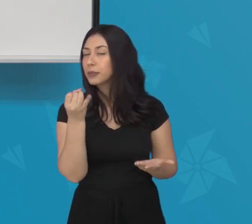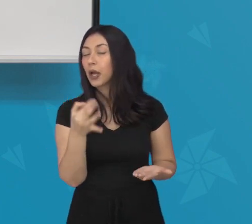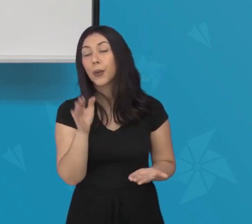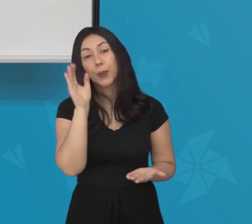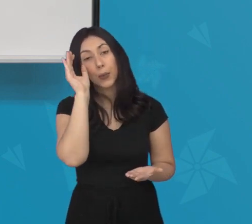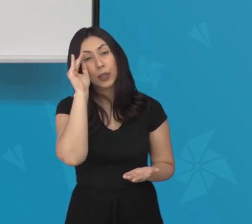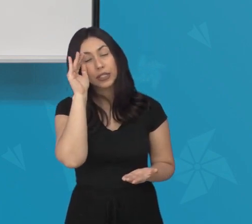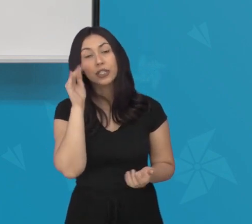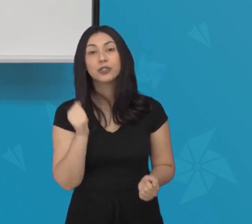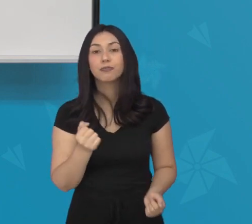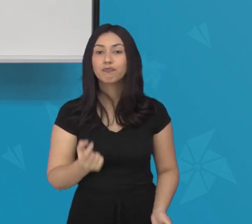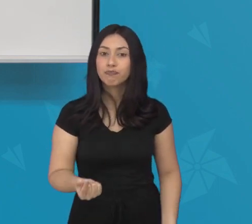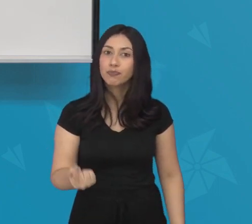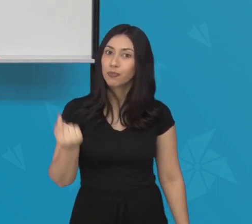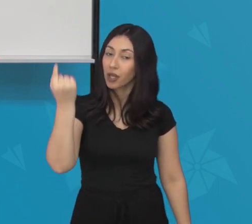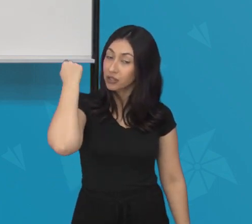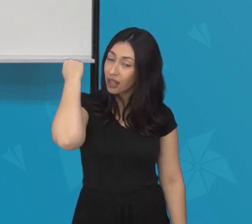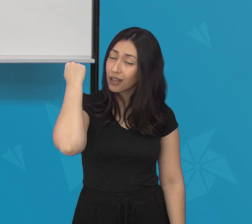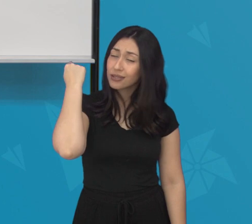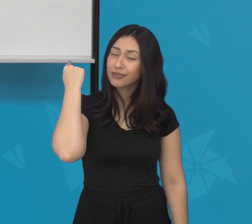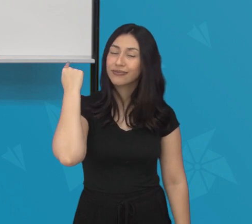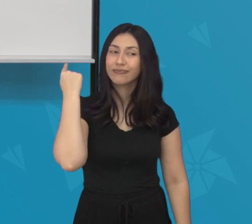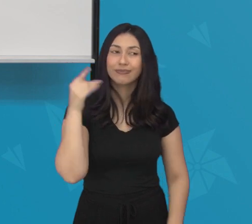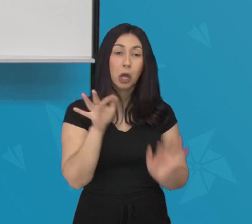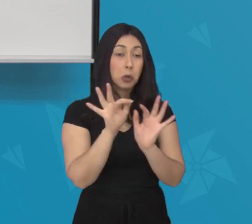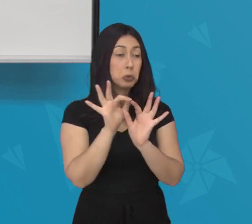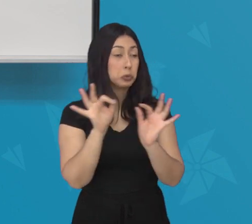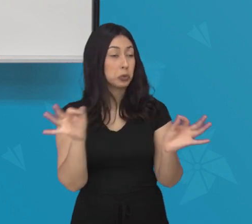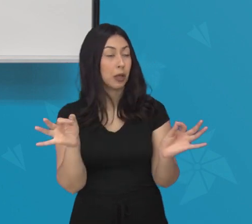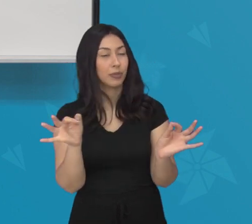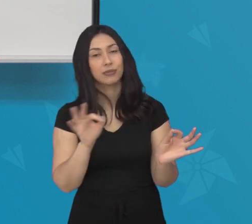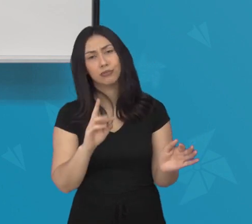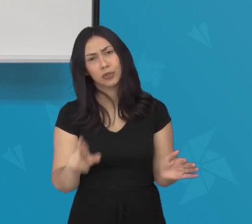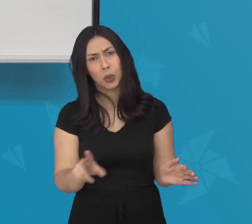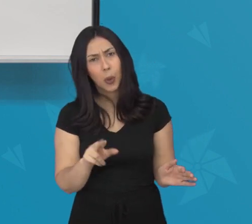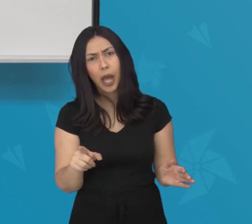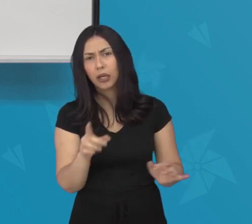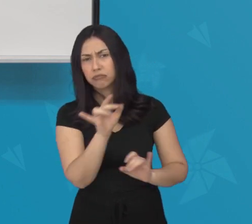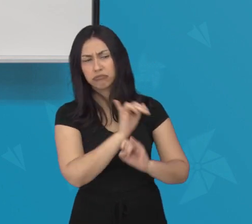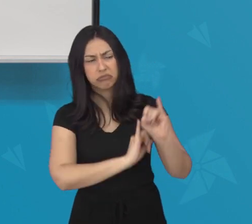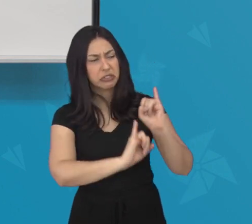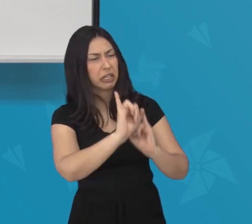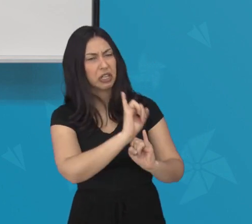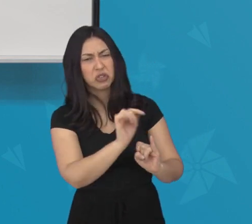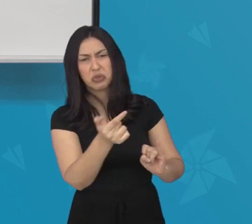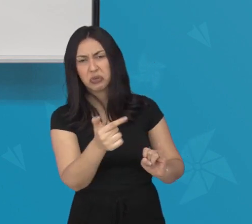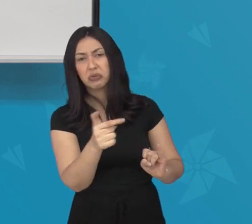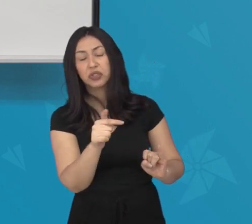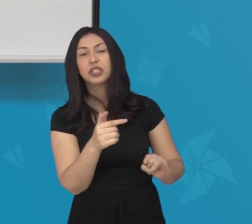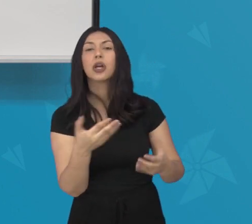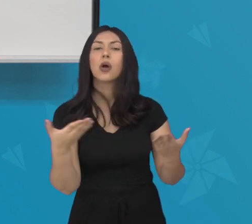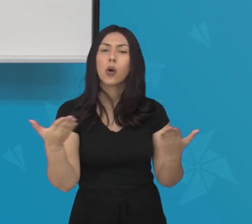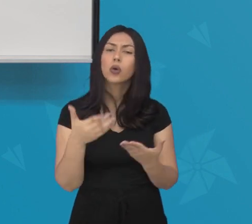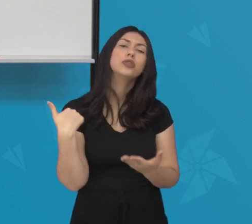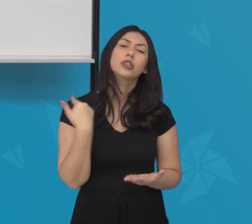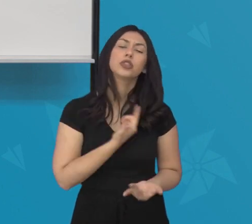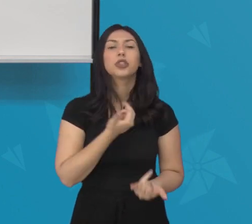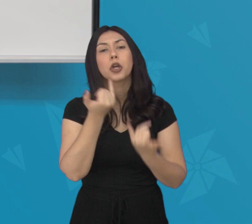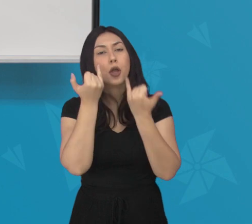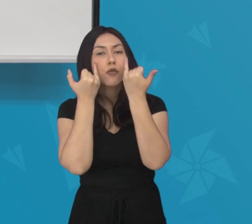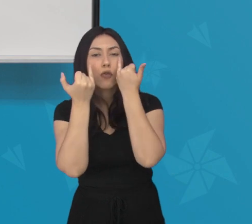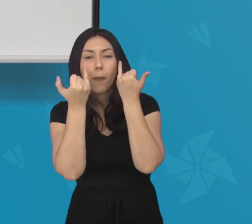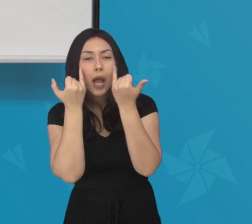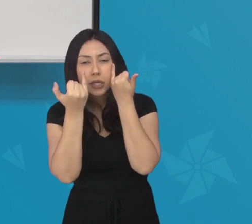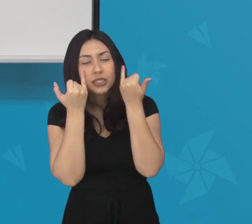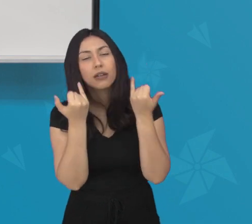curiosidade. Antigamente as coisas não eram tão simples como hoje, na era da internet, em que a gente consegue, as